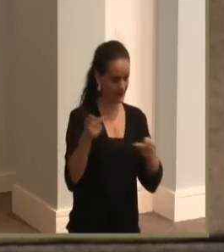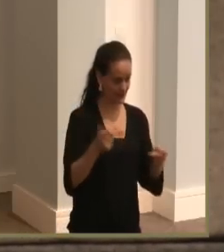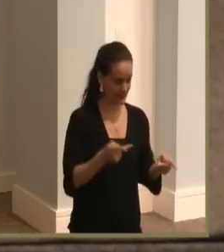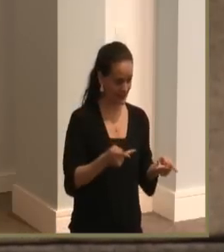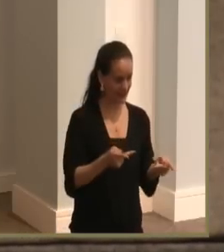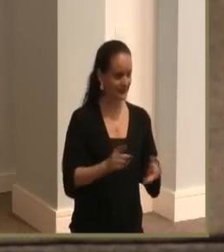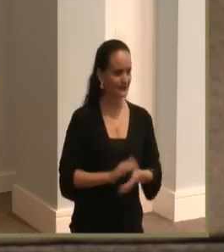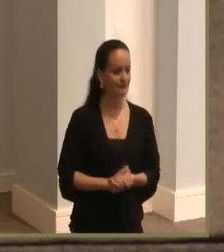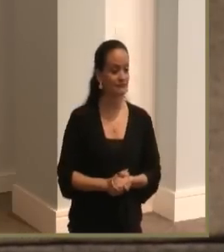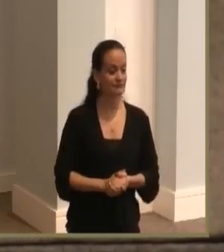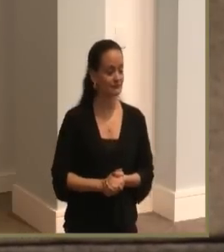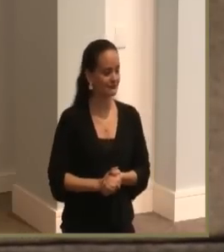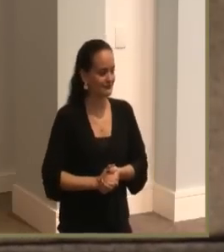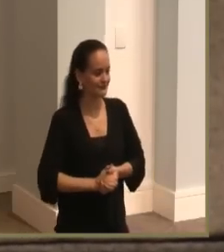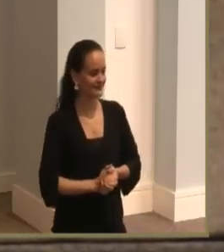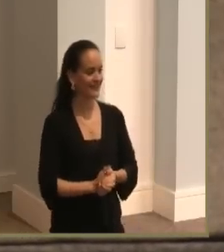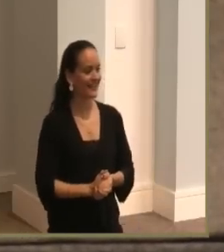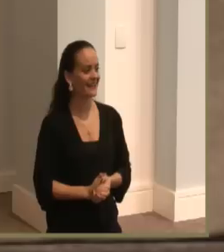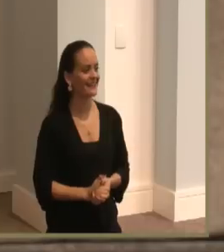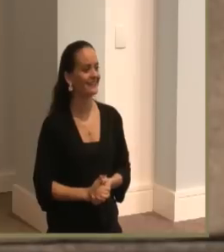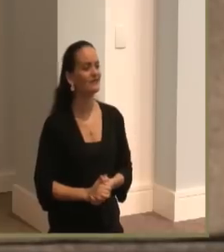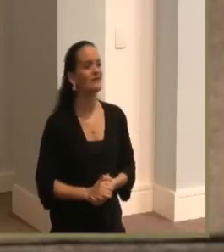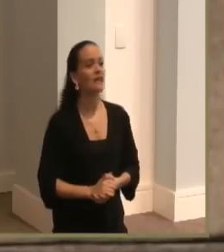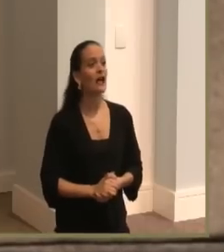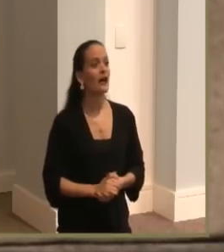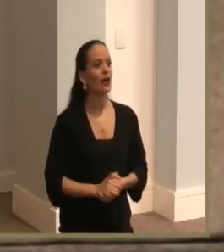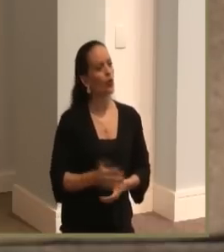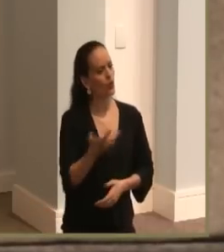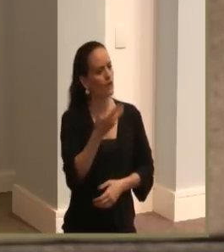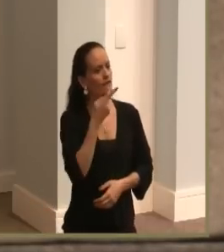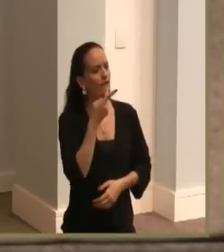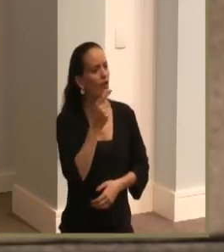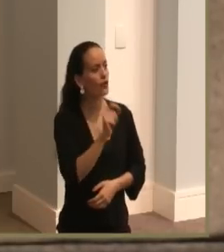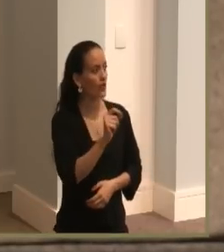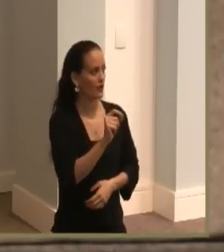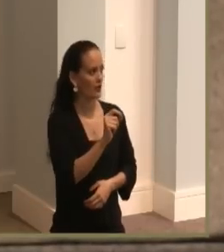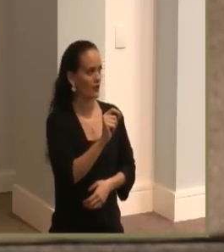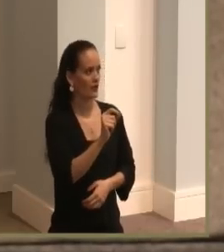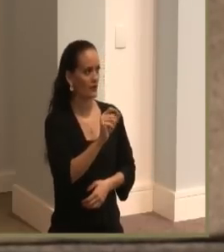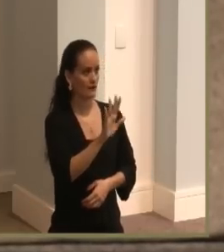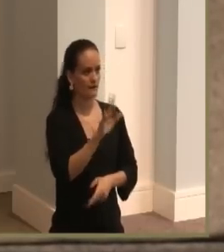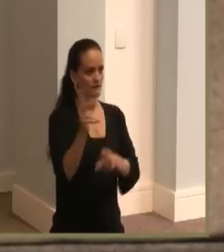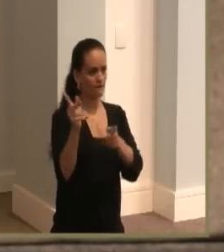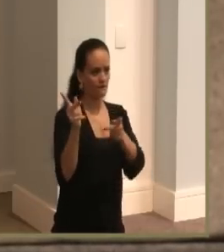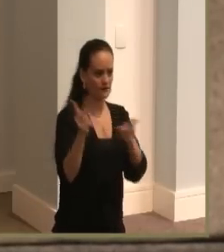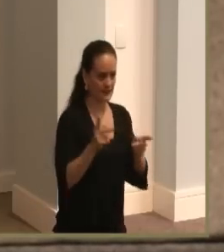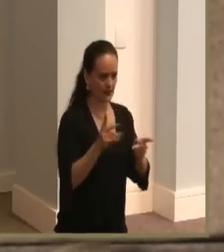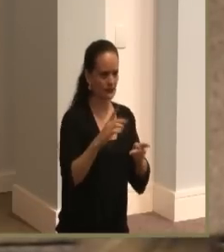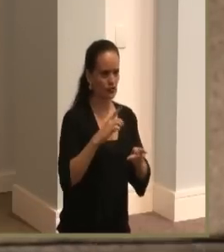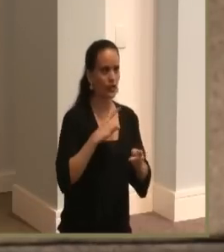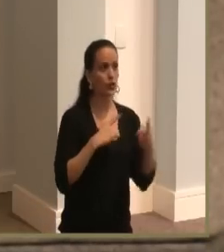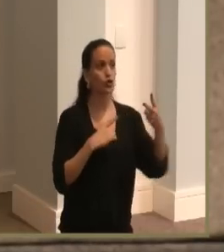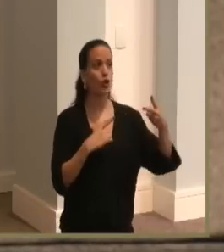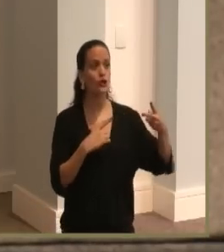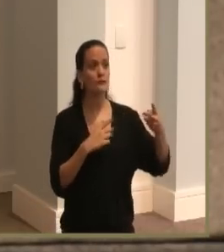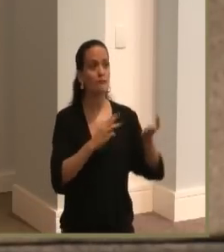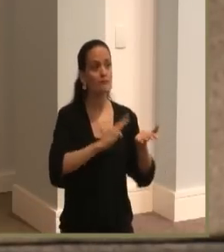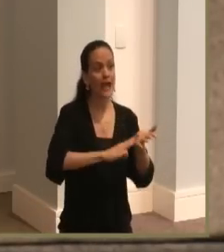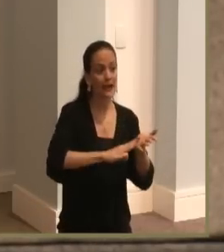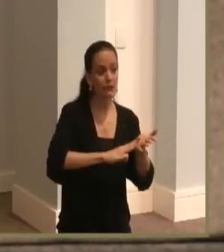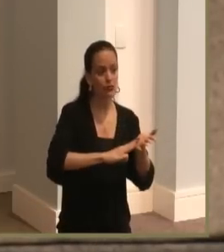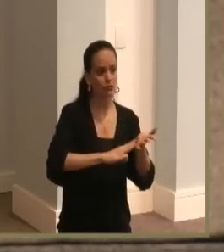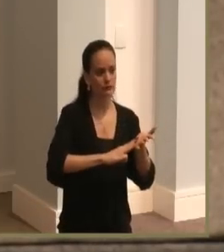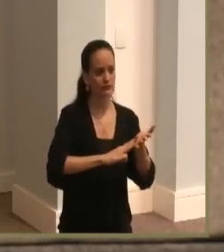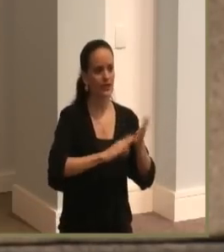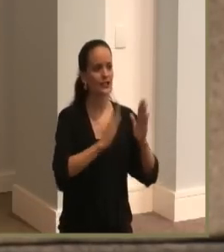para a nossa igreja, nós queremos também mencionar, antes dos visitantes, dois membros nossos que